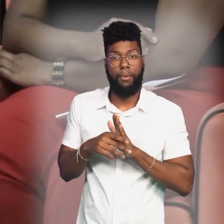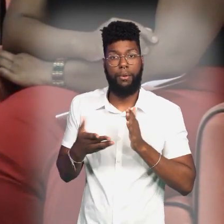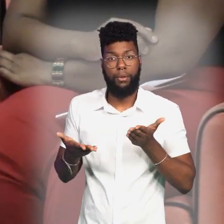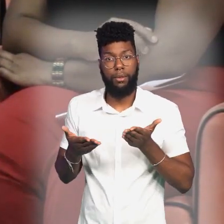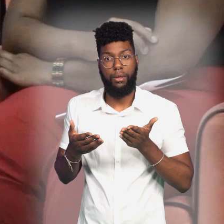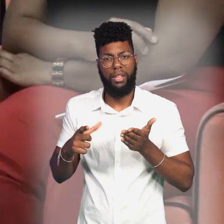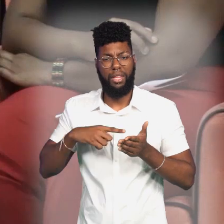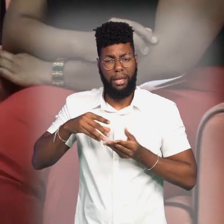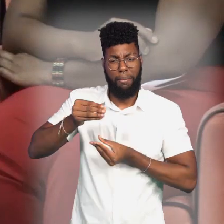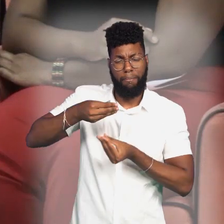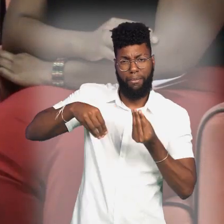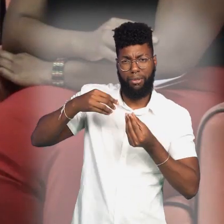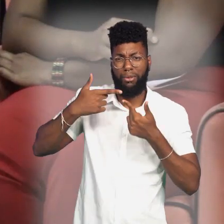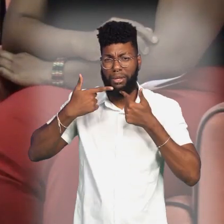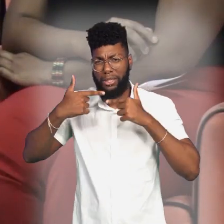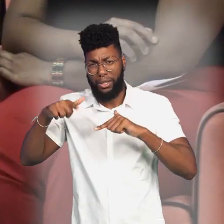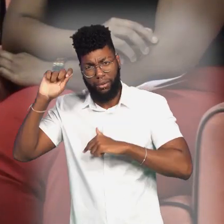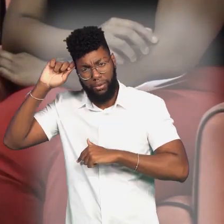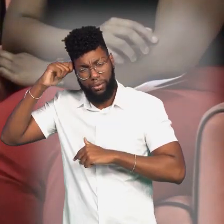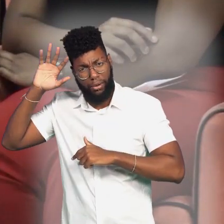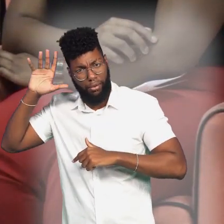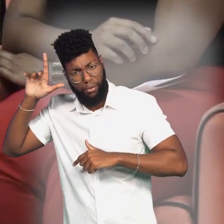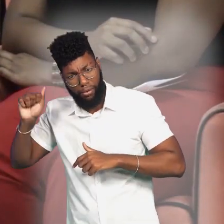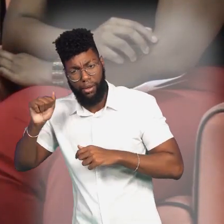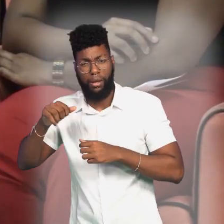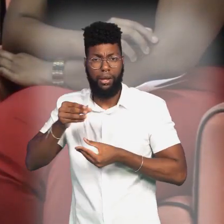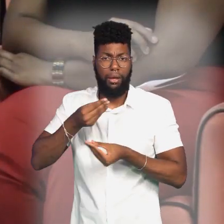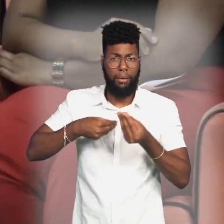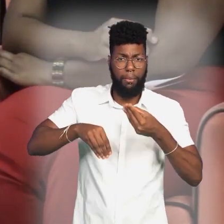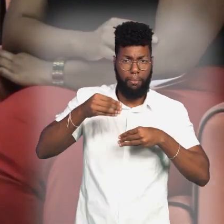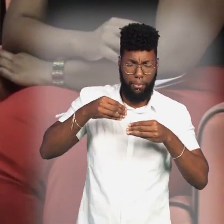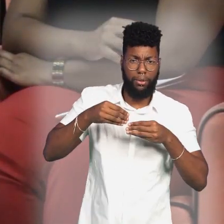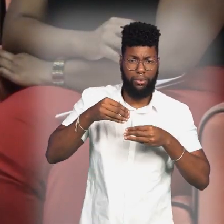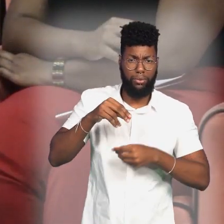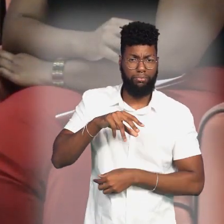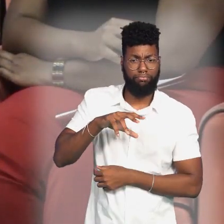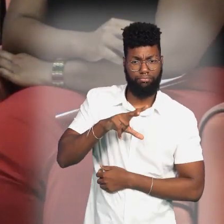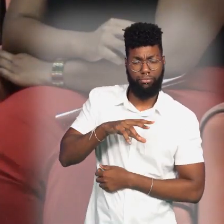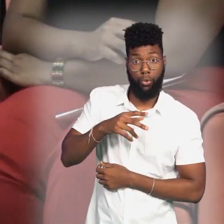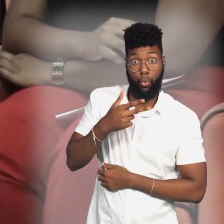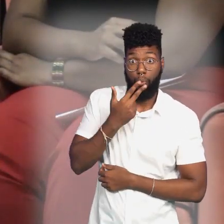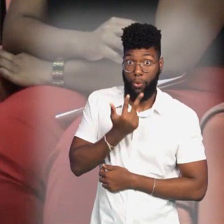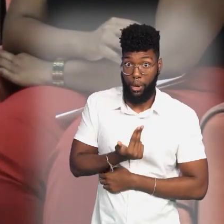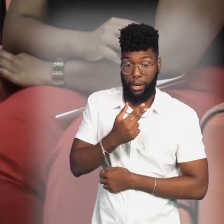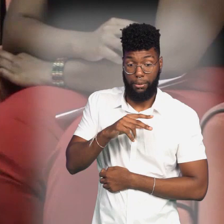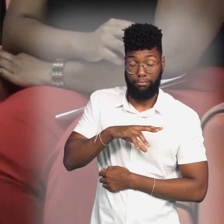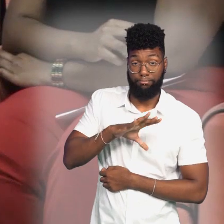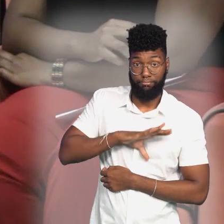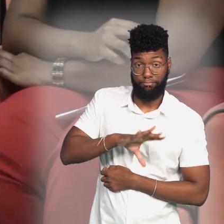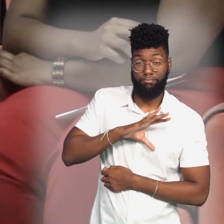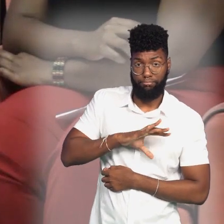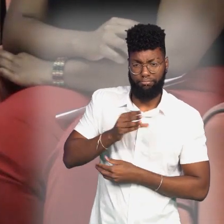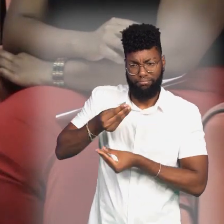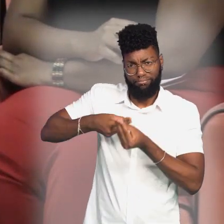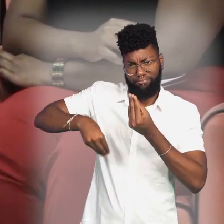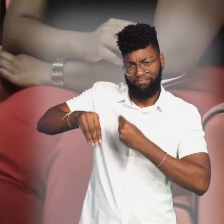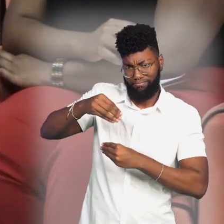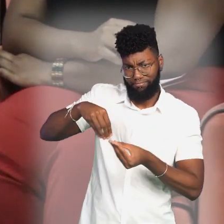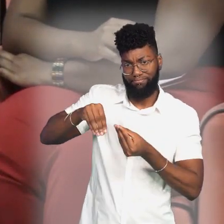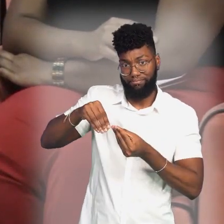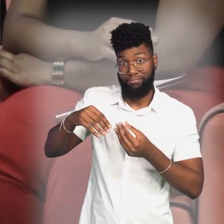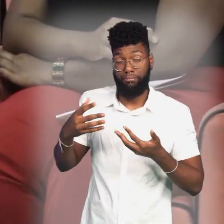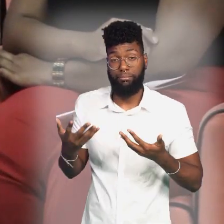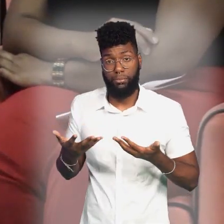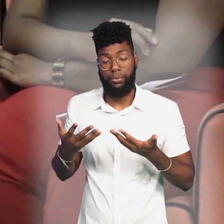mistura de língua africana com o colonizador. Então, mistura de português com língua africana. E aí eles